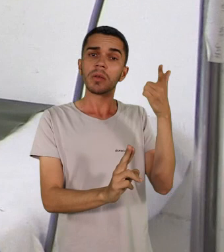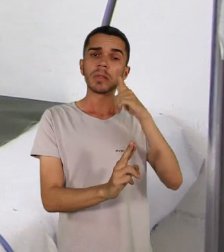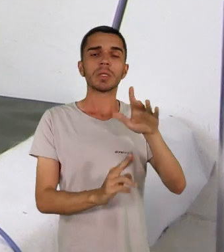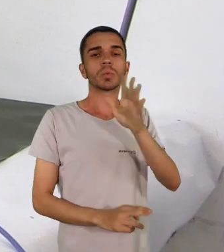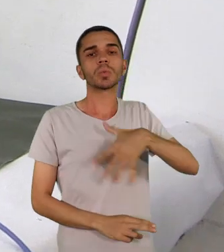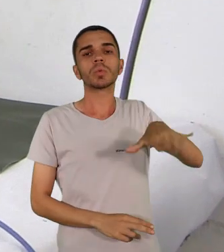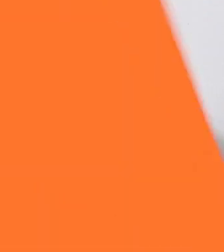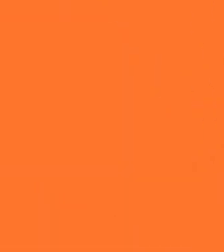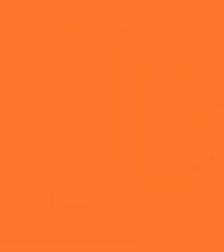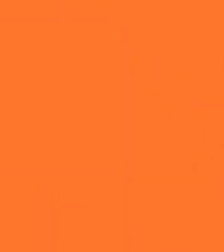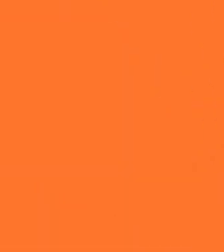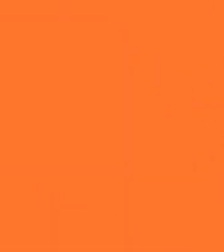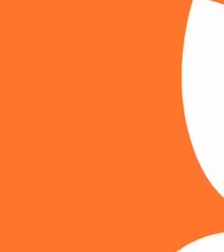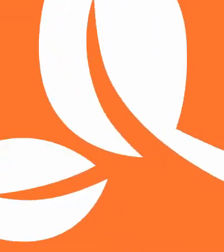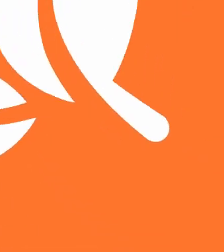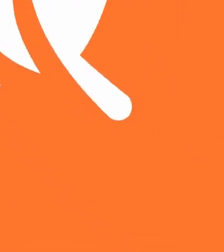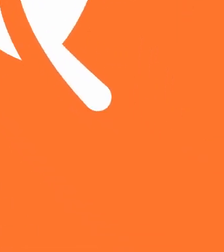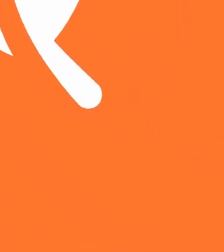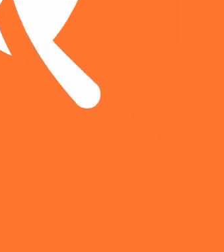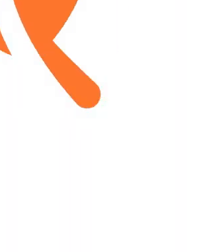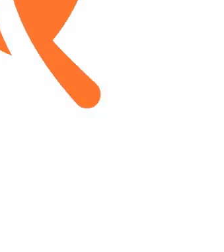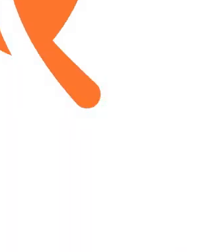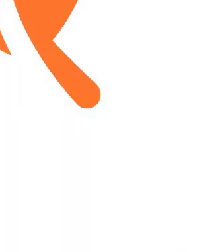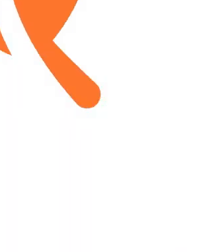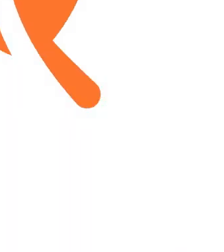os pacientes indistintamente.